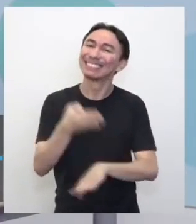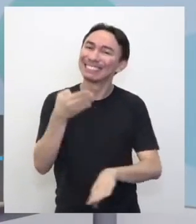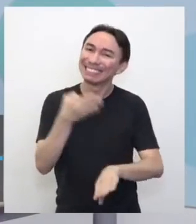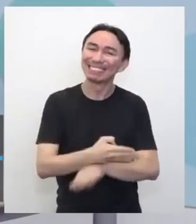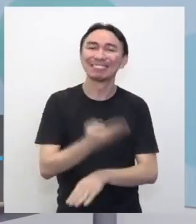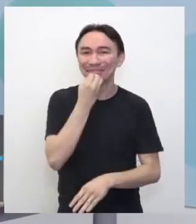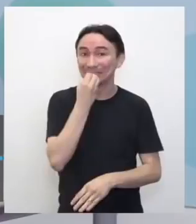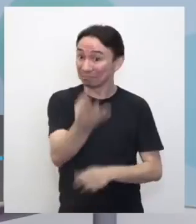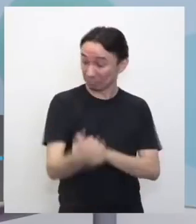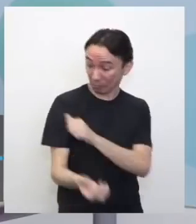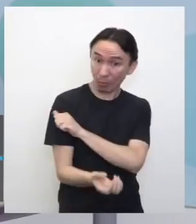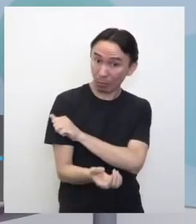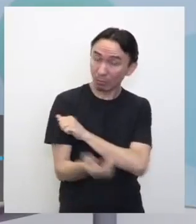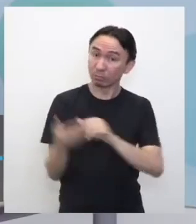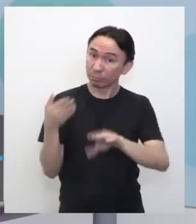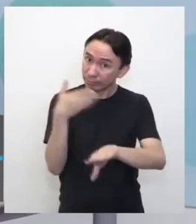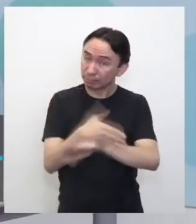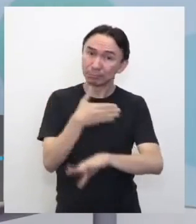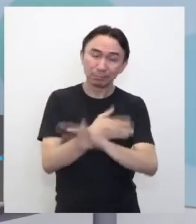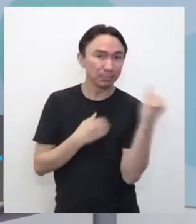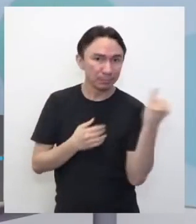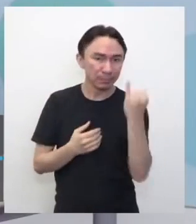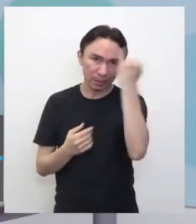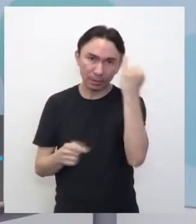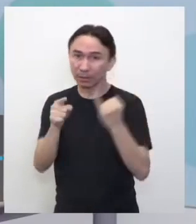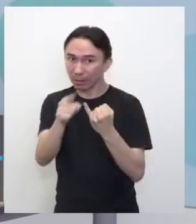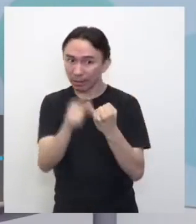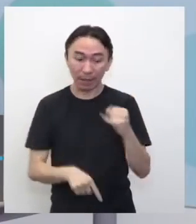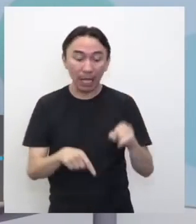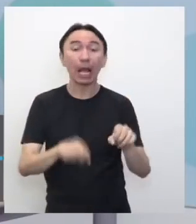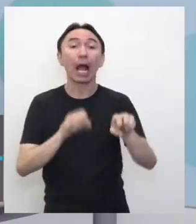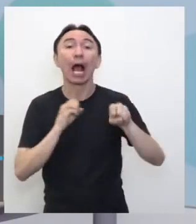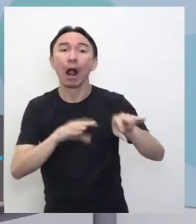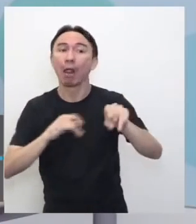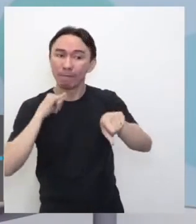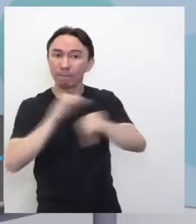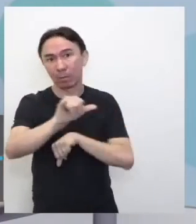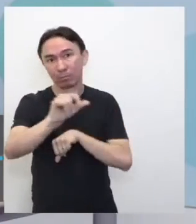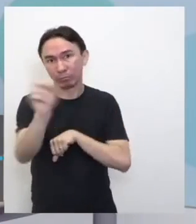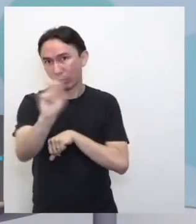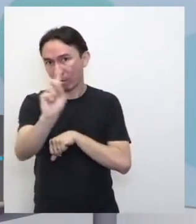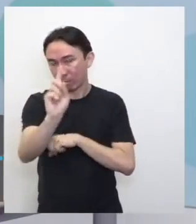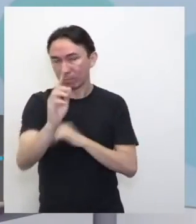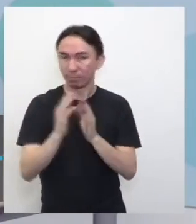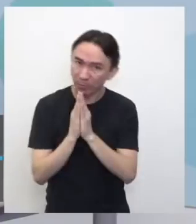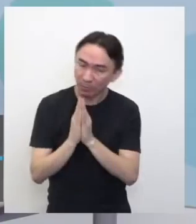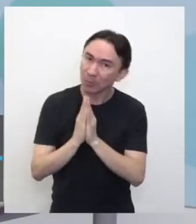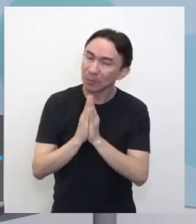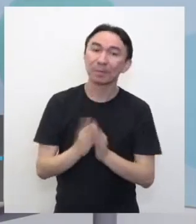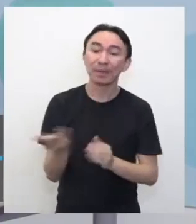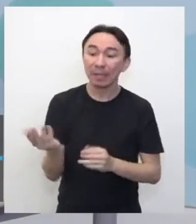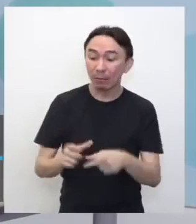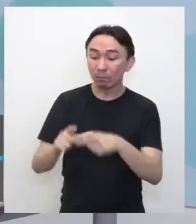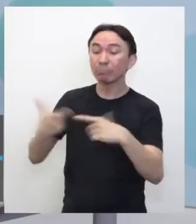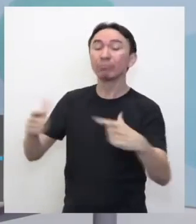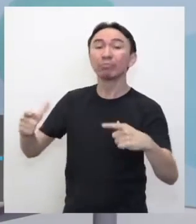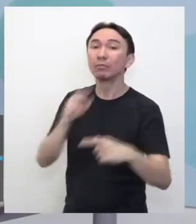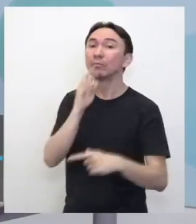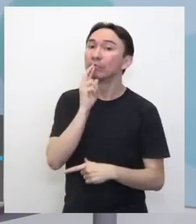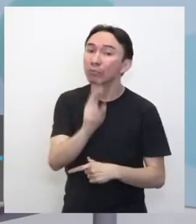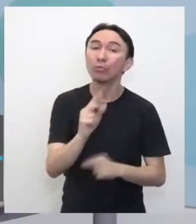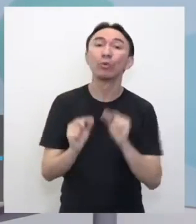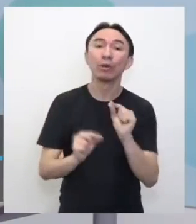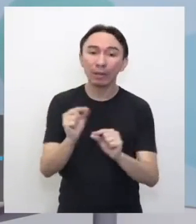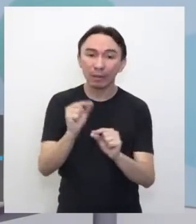são muito importantes, pessoal. Não faltem às nossas aulas, hein? Muito bem. A grande maioria respondeu que a figura da